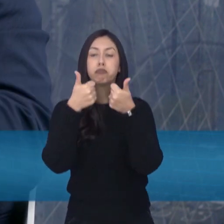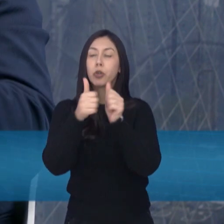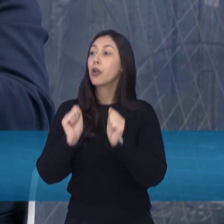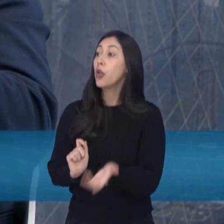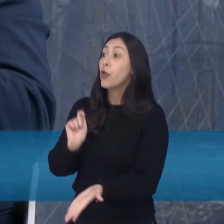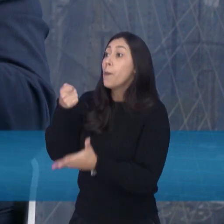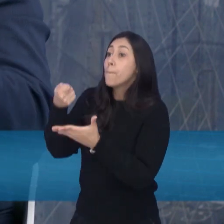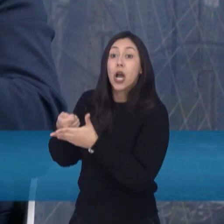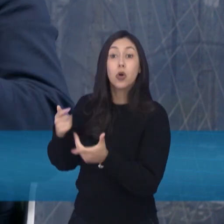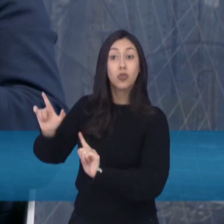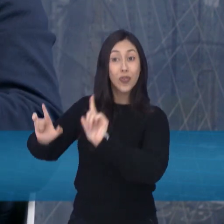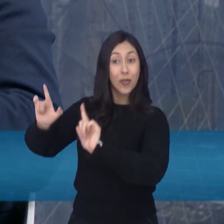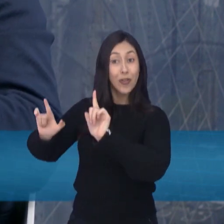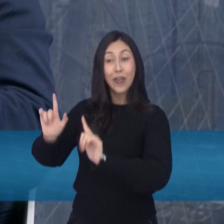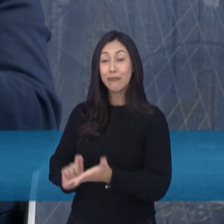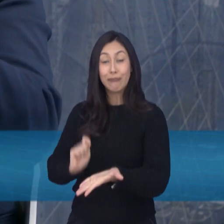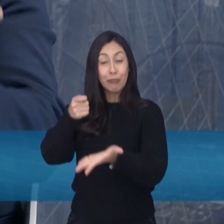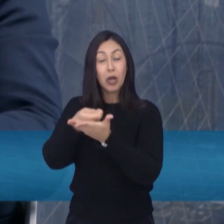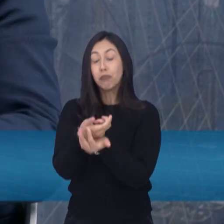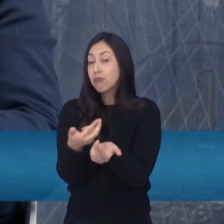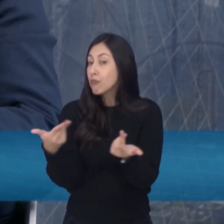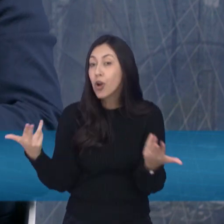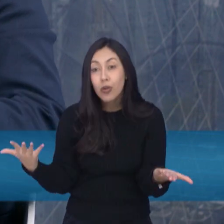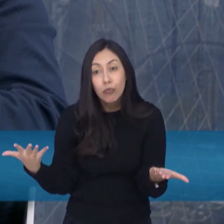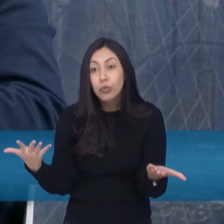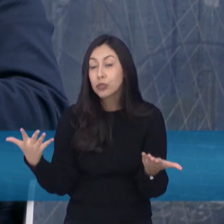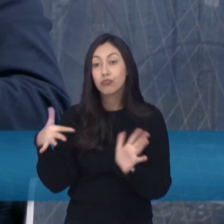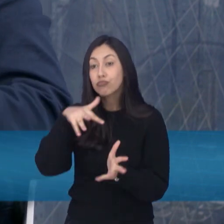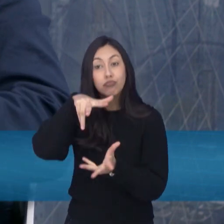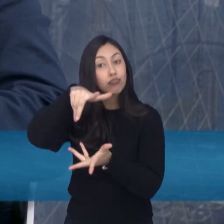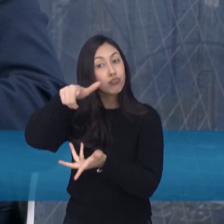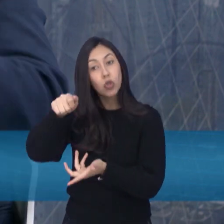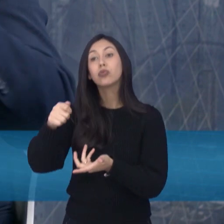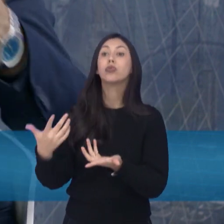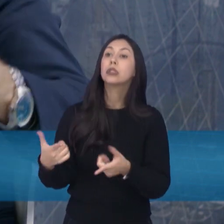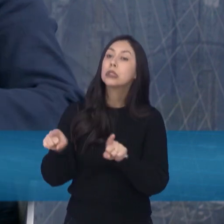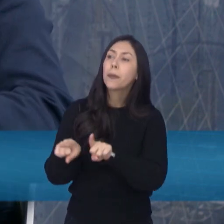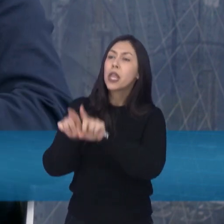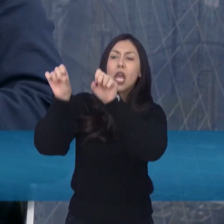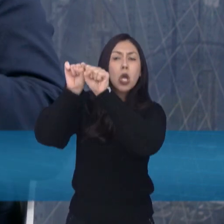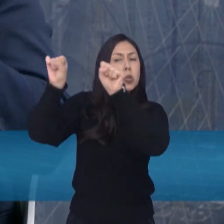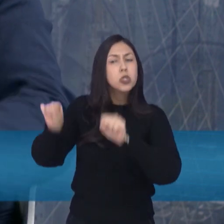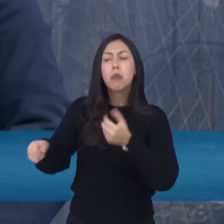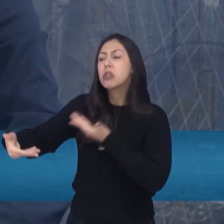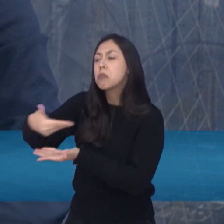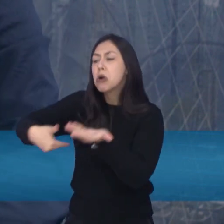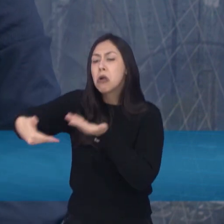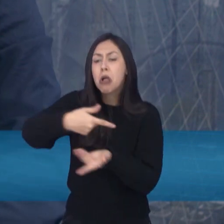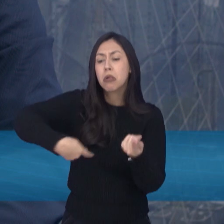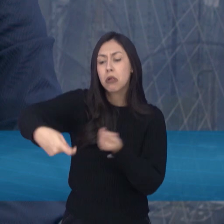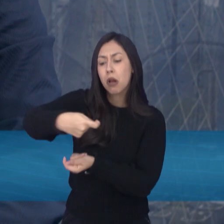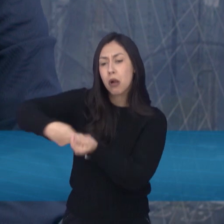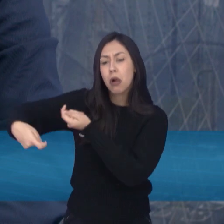troco isso que eu recebi por outra coisa que é aceito no mundo todo, e aí tem todo um sistema cambial complexo que chega na